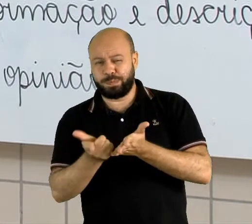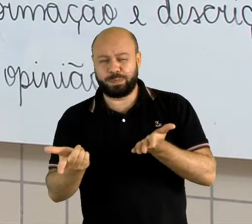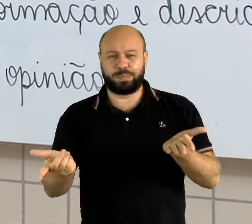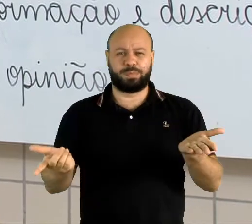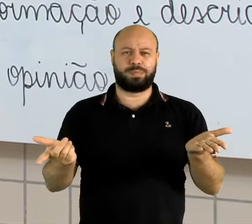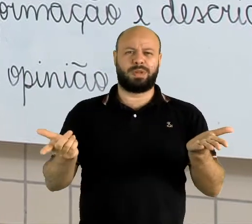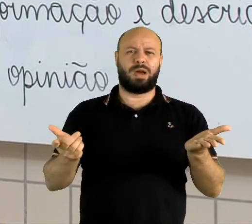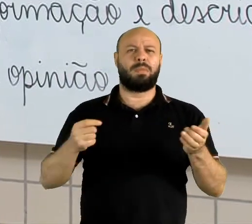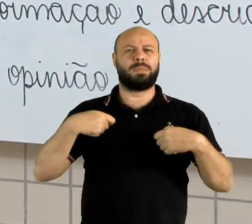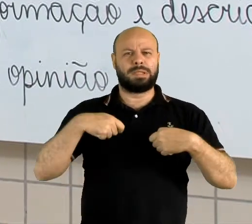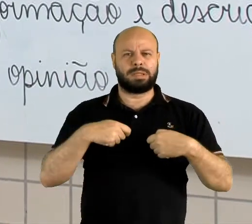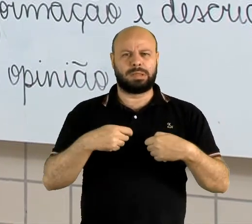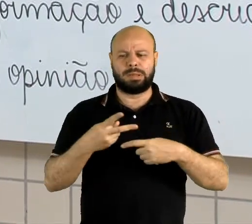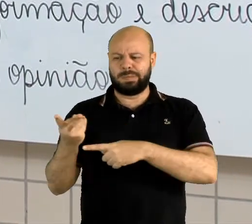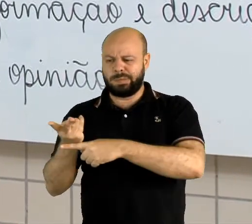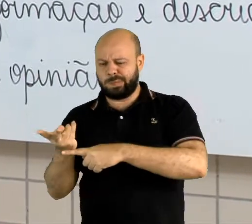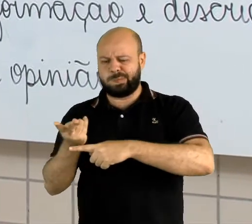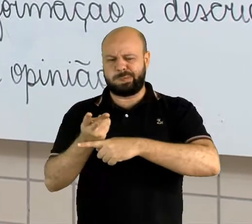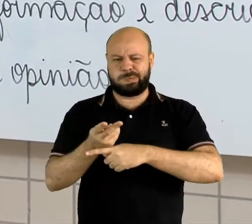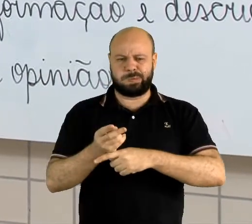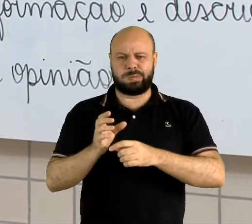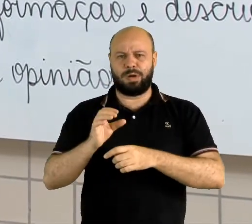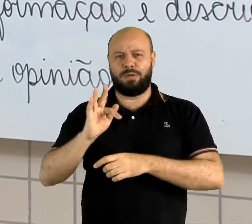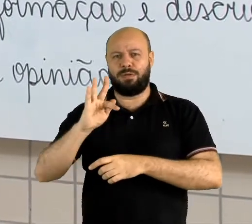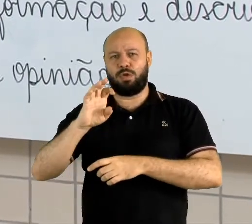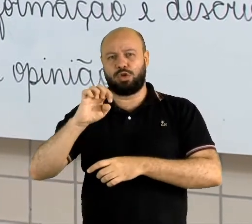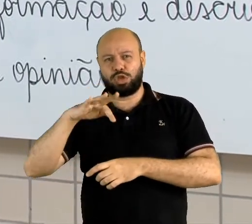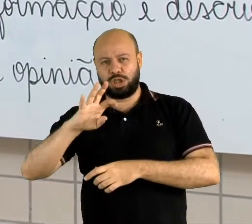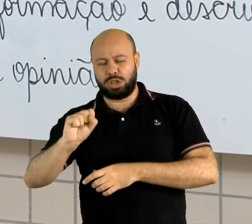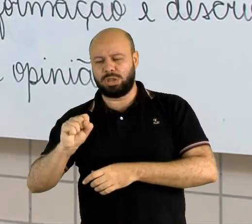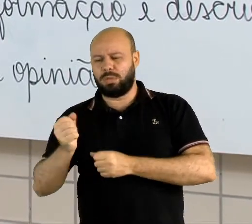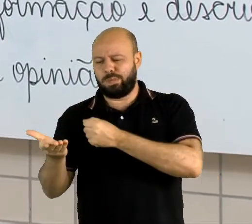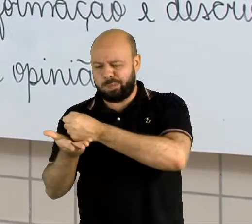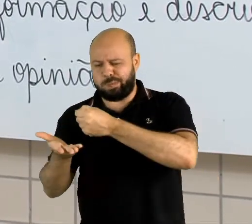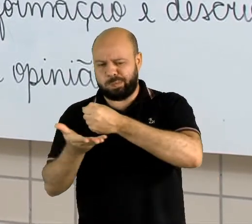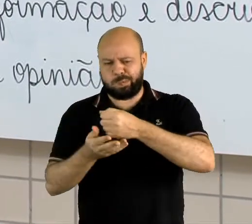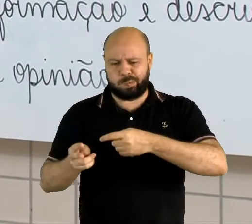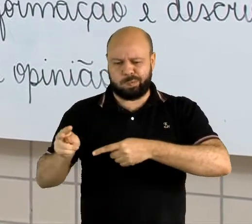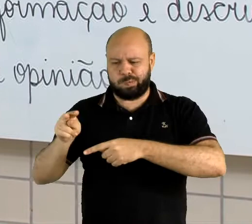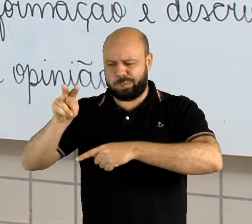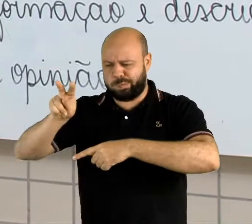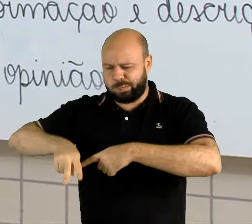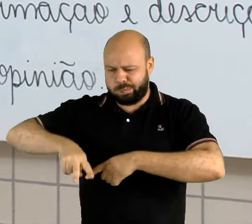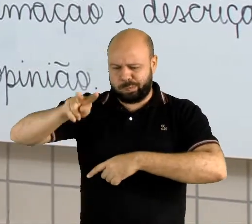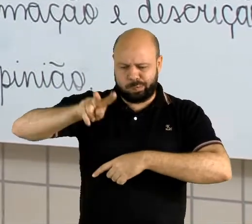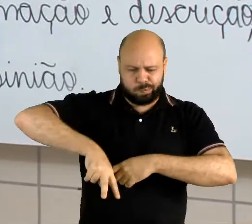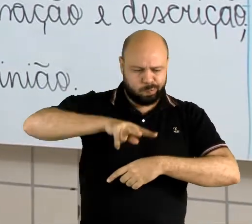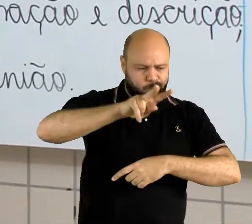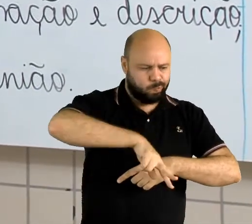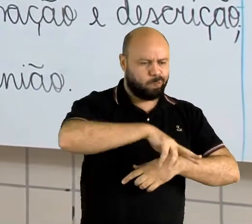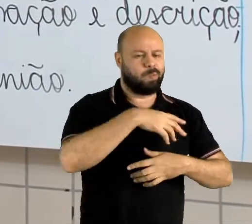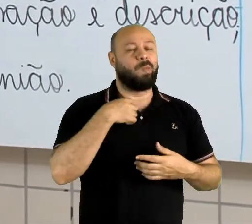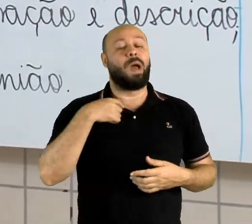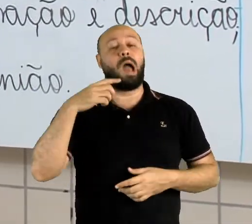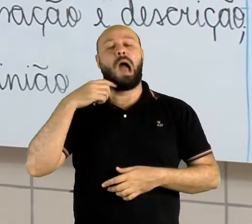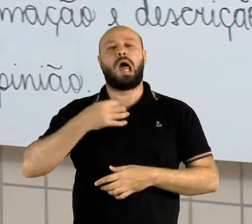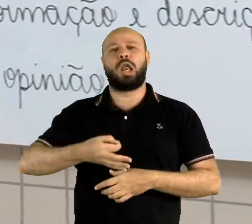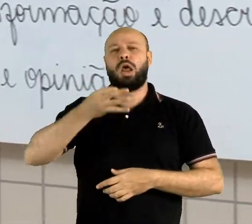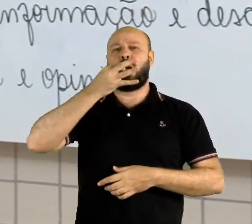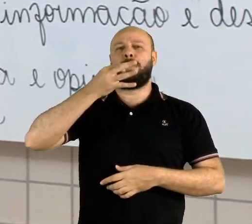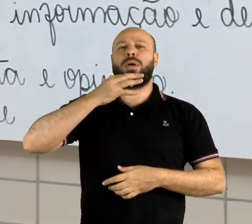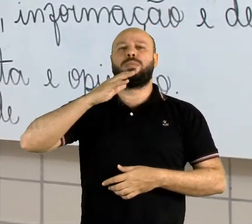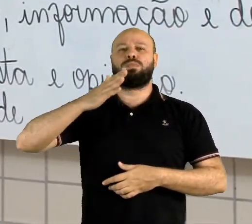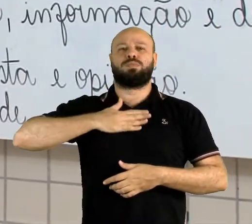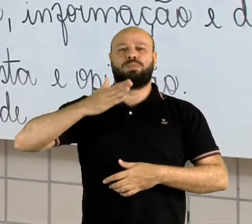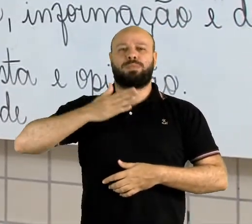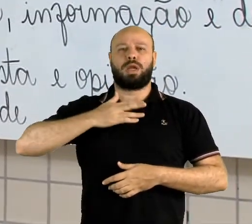as fontes, para poder assim formar o nosso ponto de vista sobre esse acontecimento que está sendo retratado